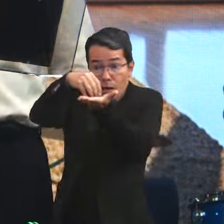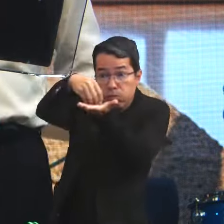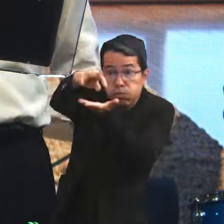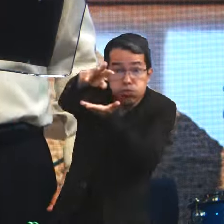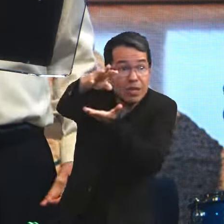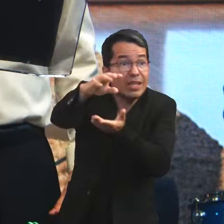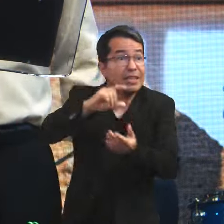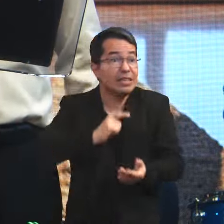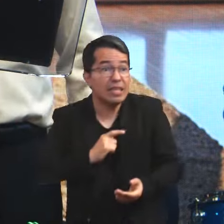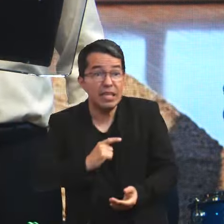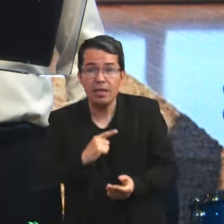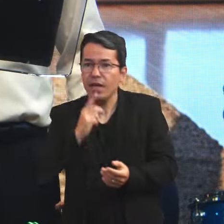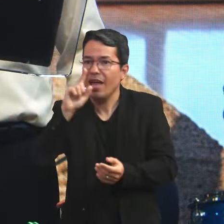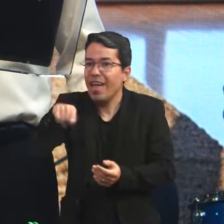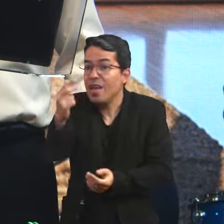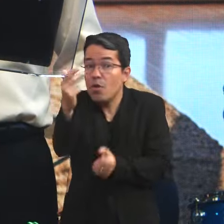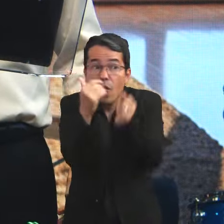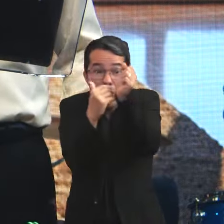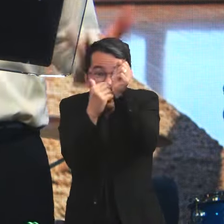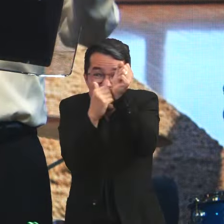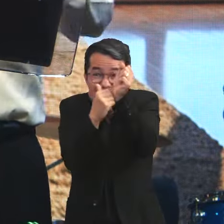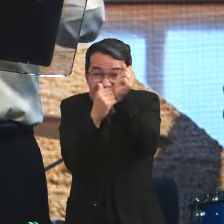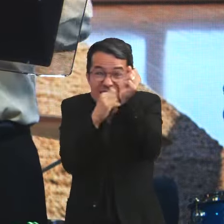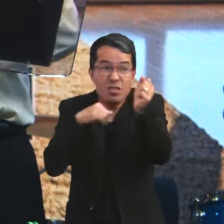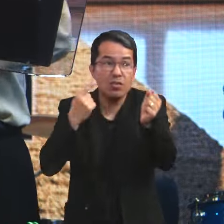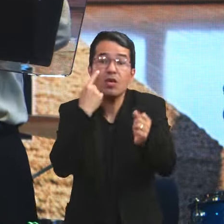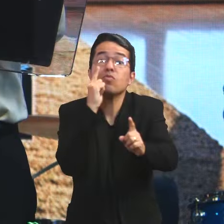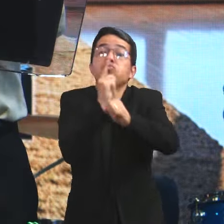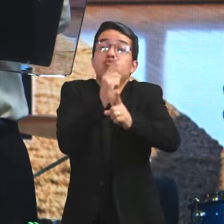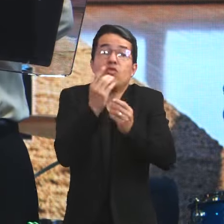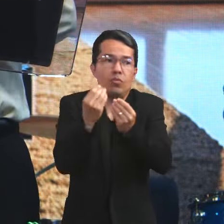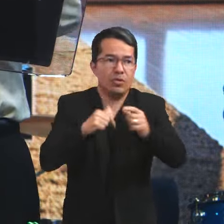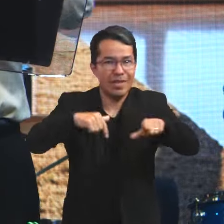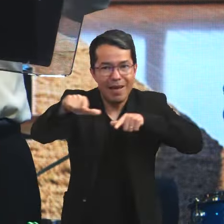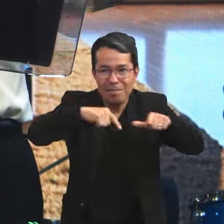porque aco quee se que nós tem